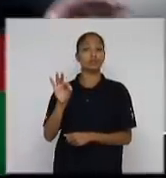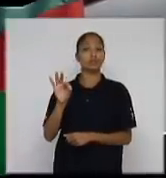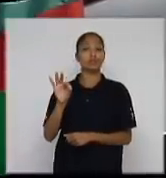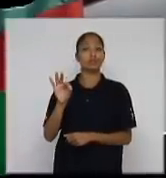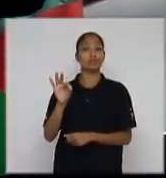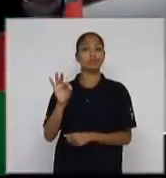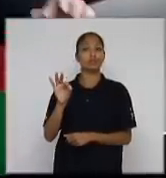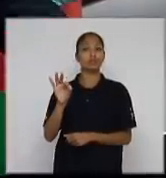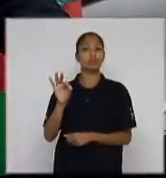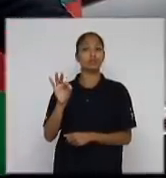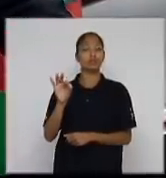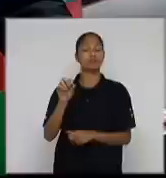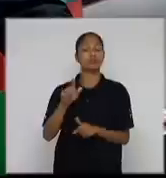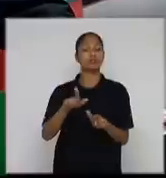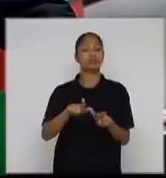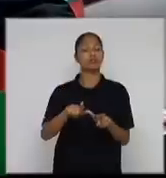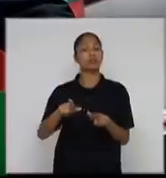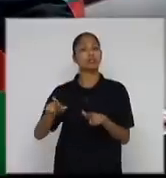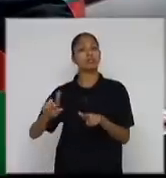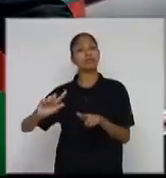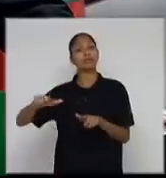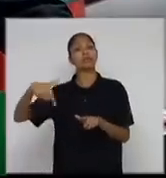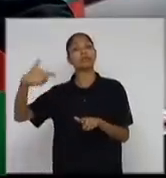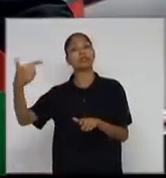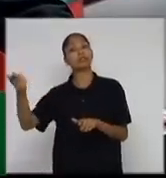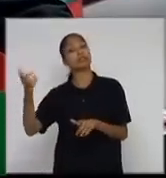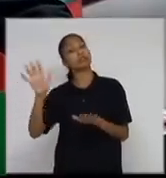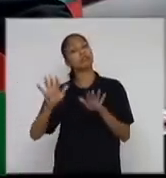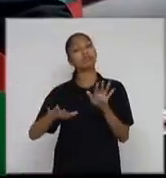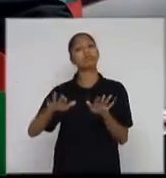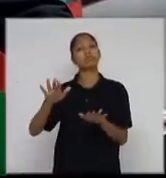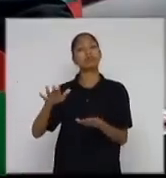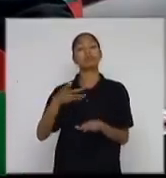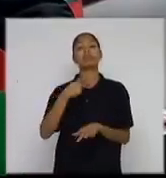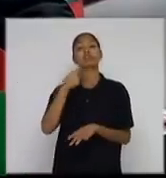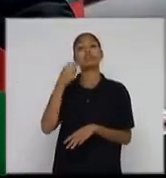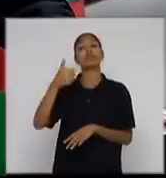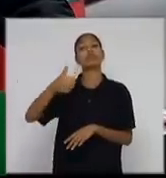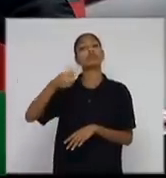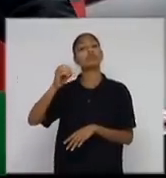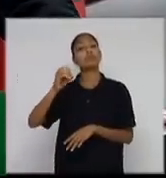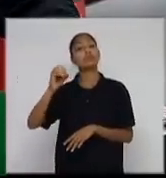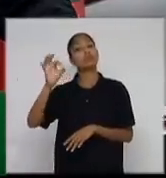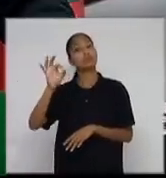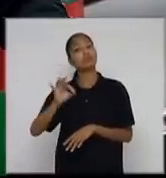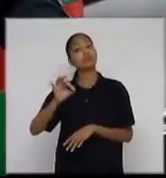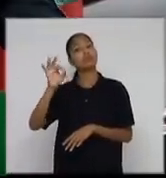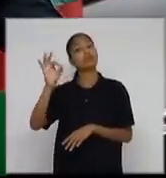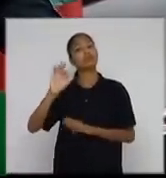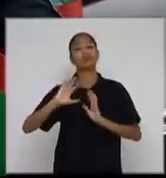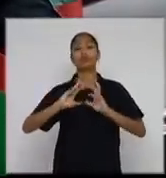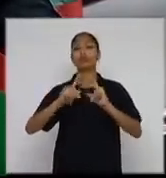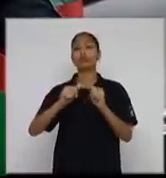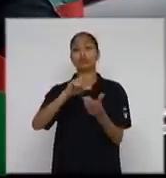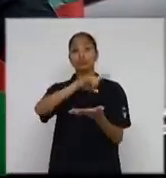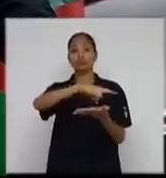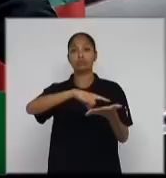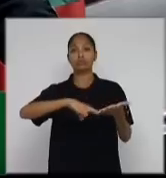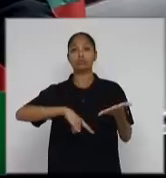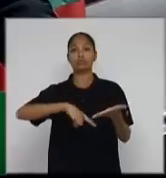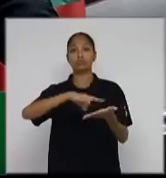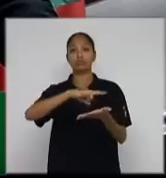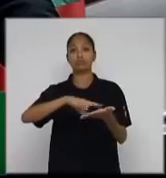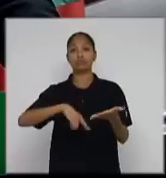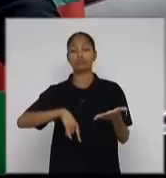E a semana que vem, talvez eu possa dizer 100%, que ainda não cheguei em toda a documentação,